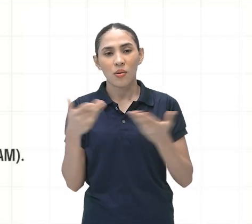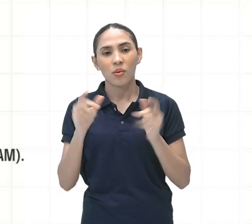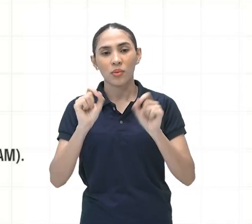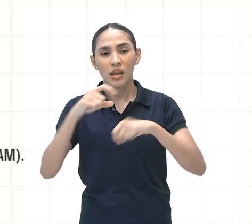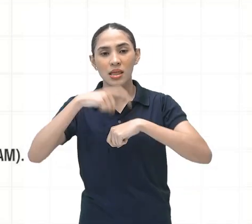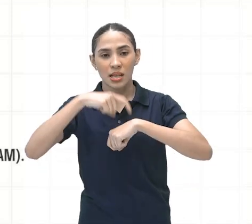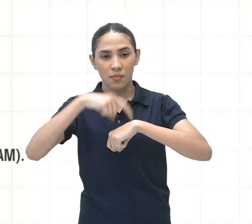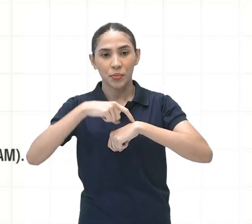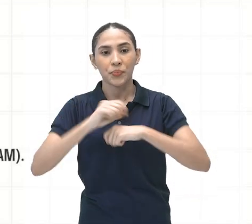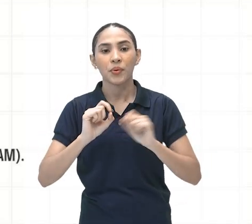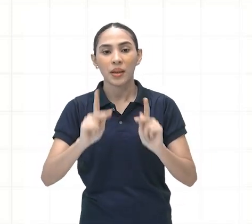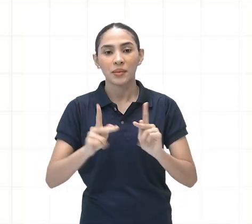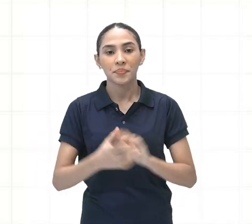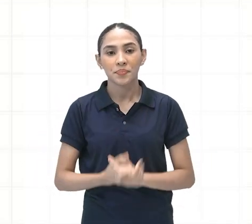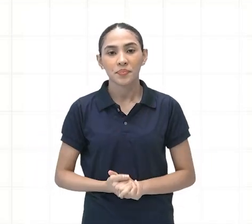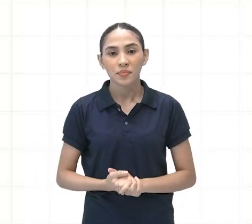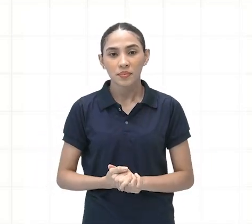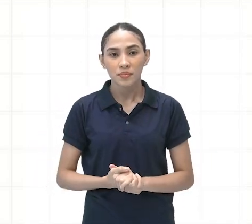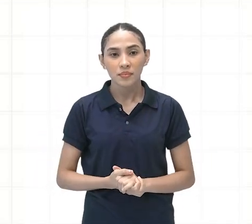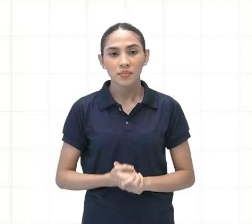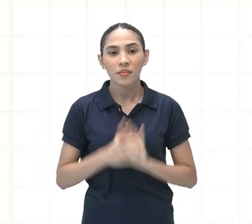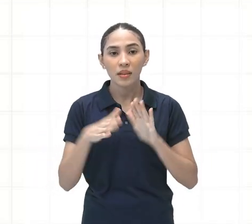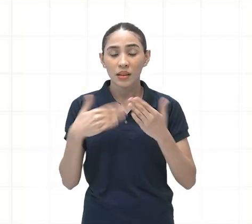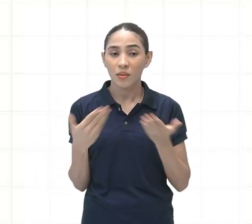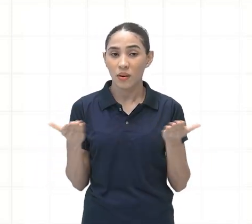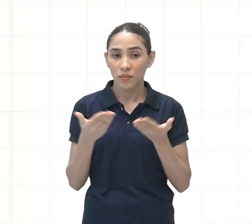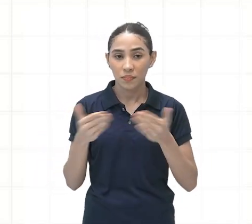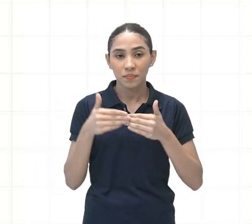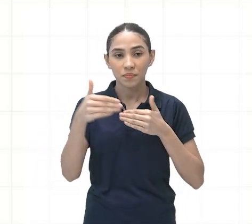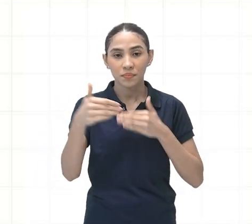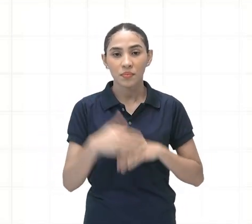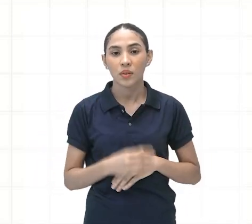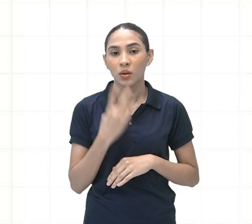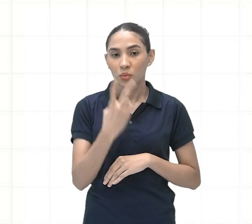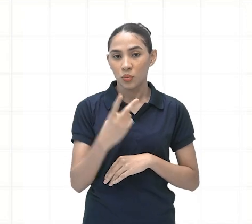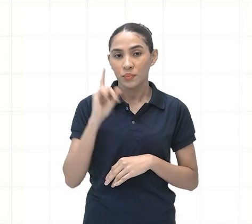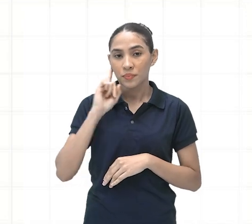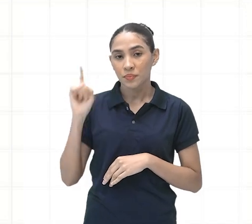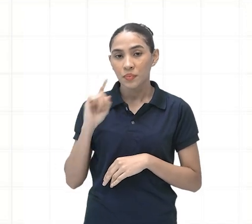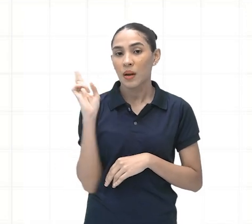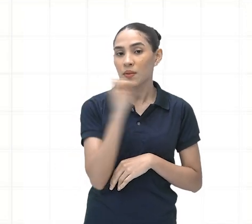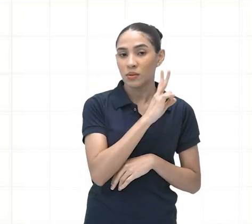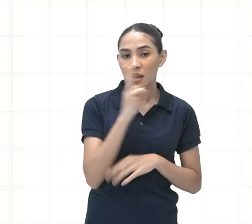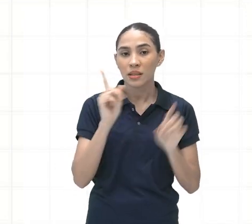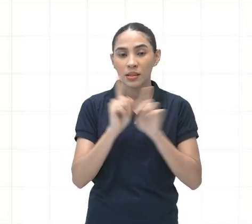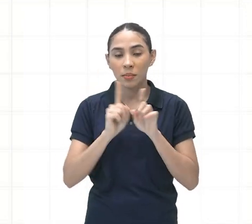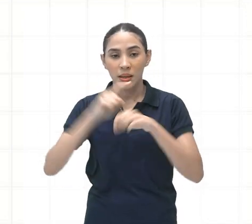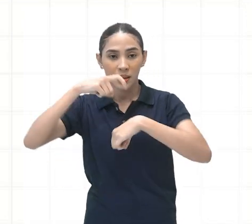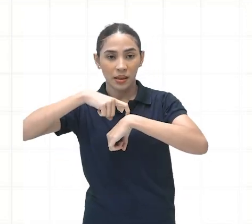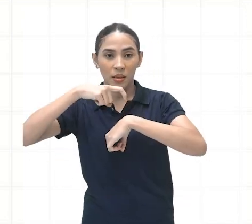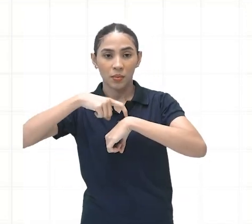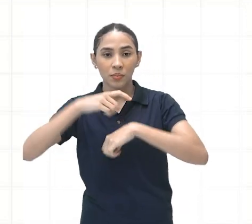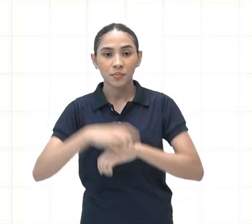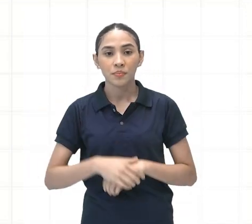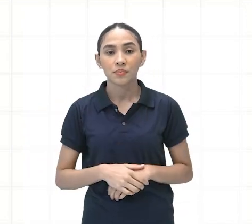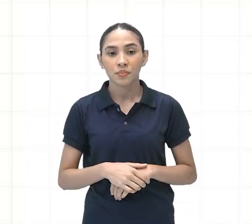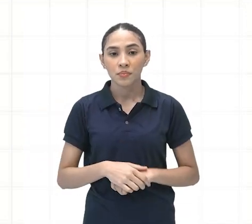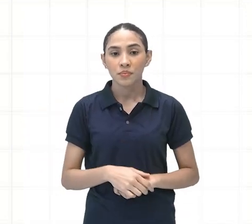tempo. Tudo bem? Então, vamos lá, as nossas duas grandezas, a velocidade e o